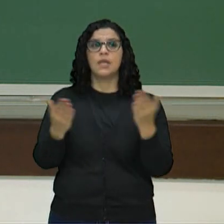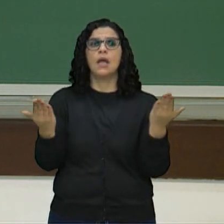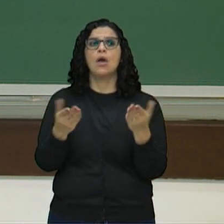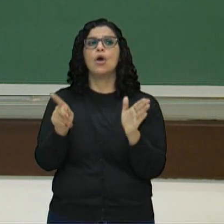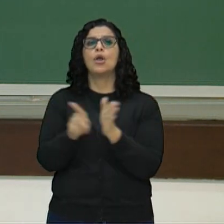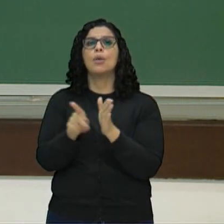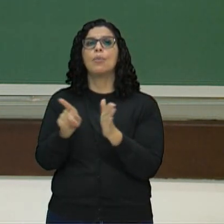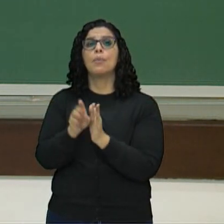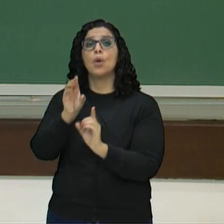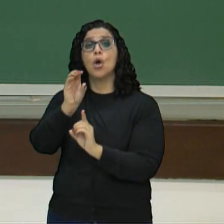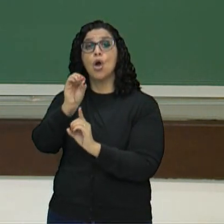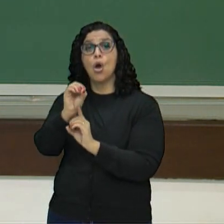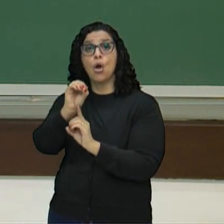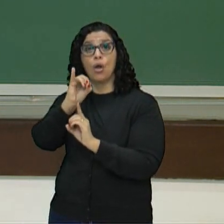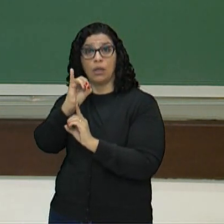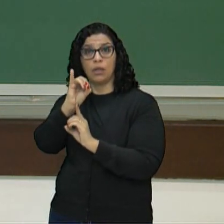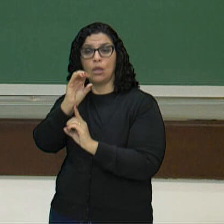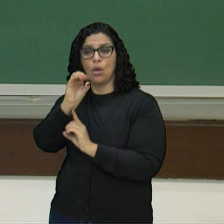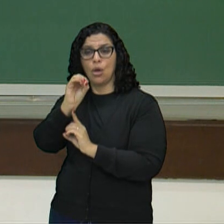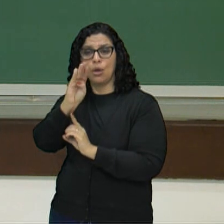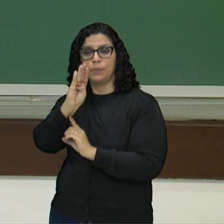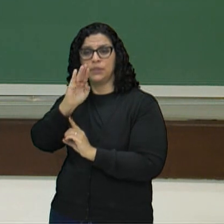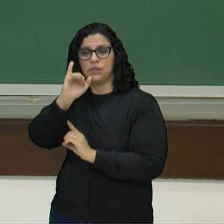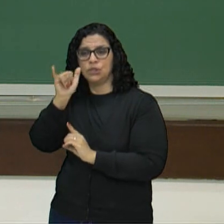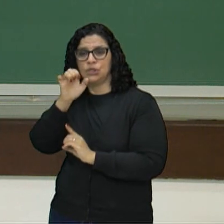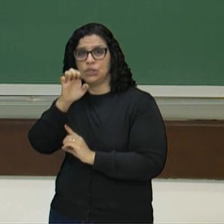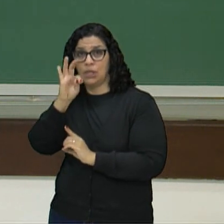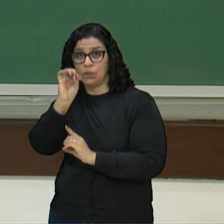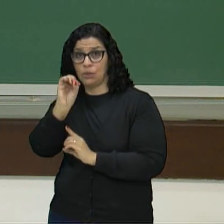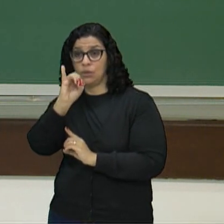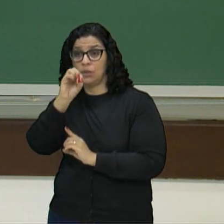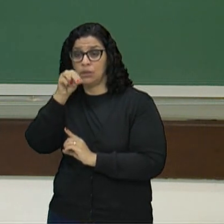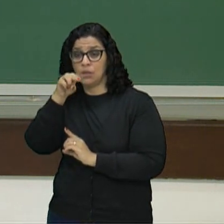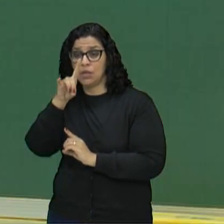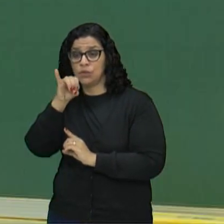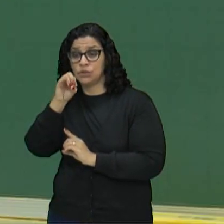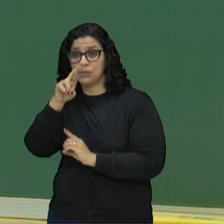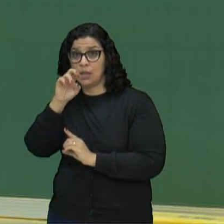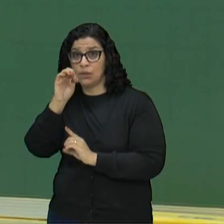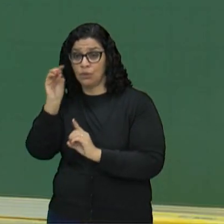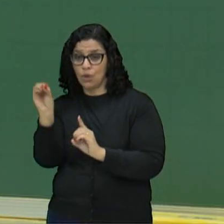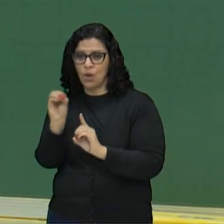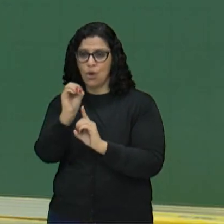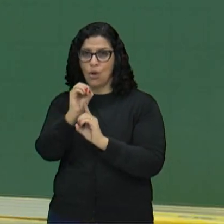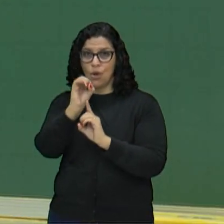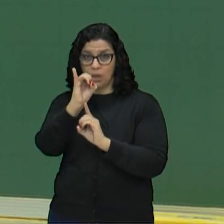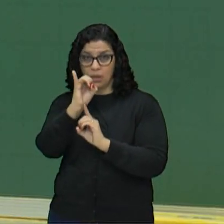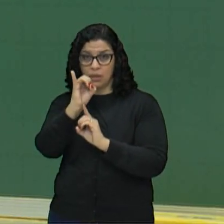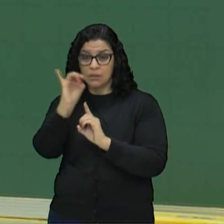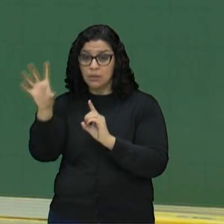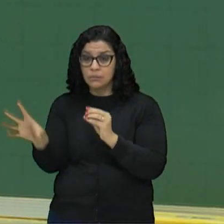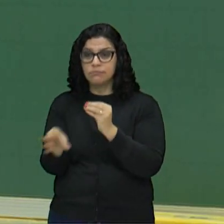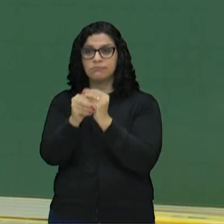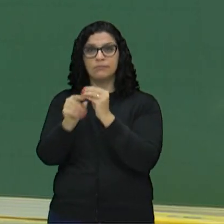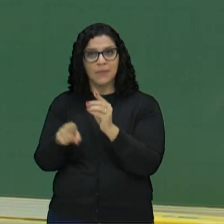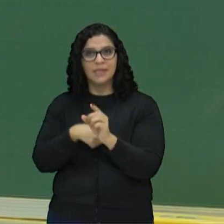é objeto indireto? O que quando ele pede mais